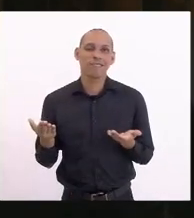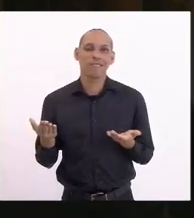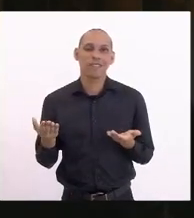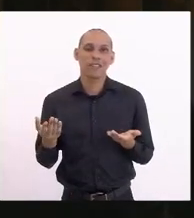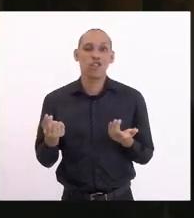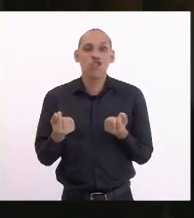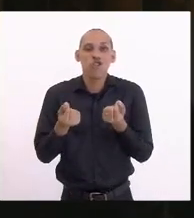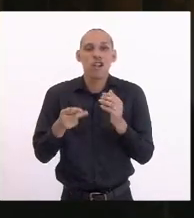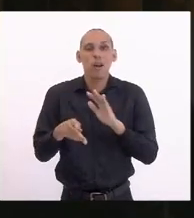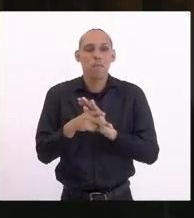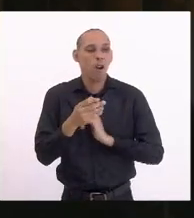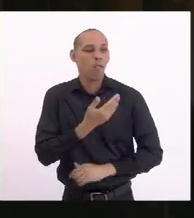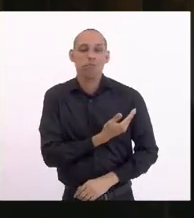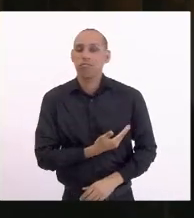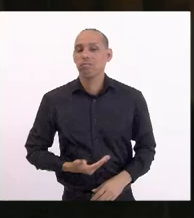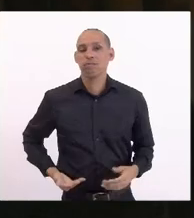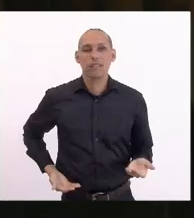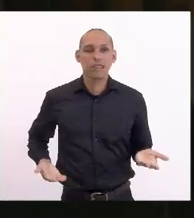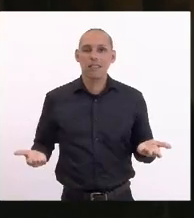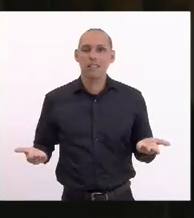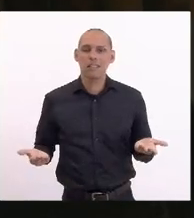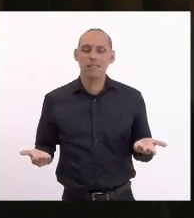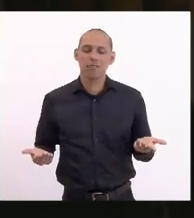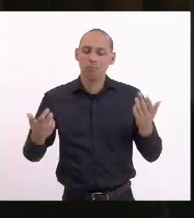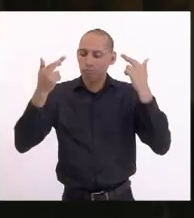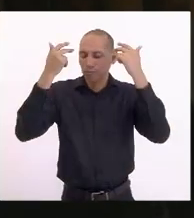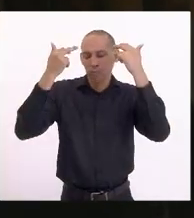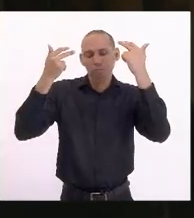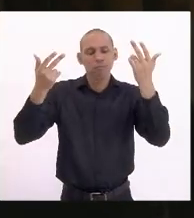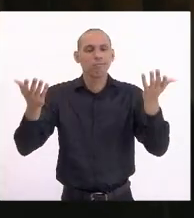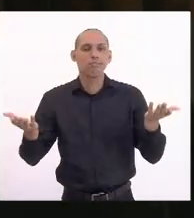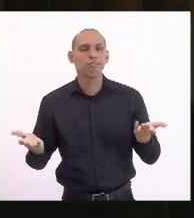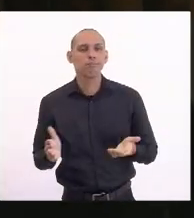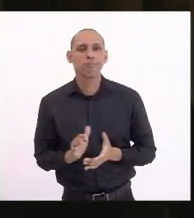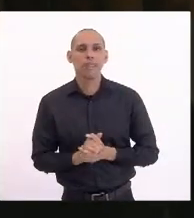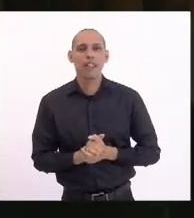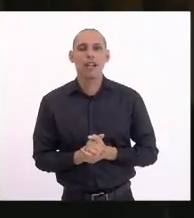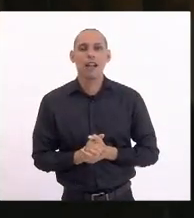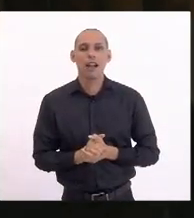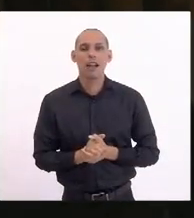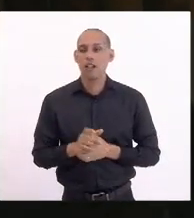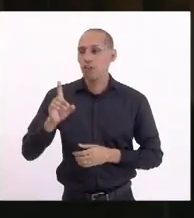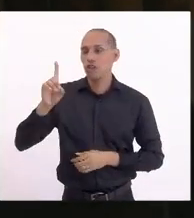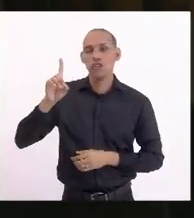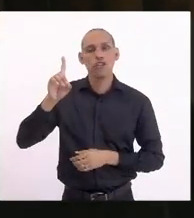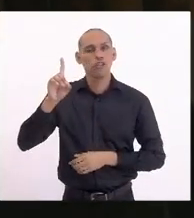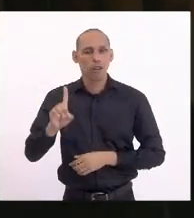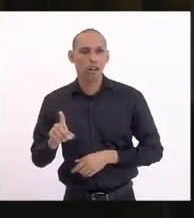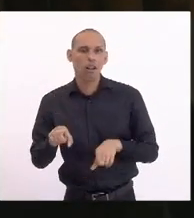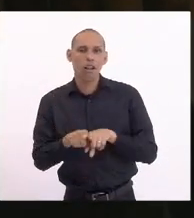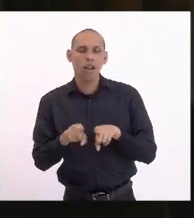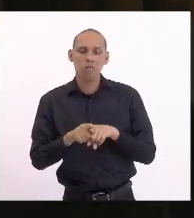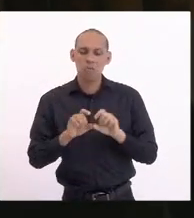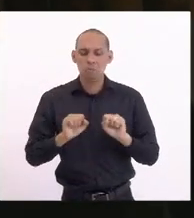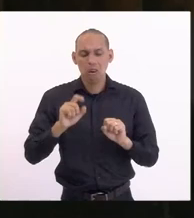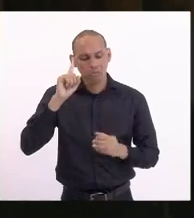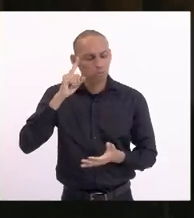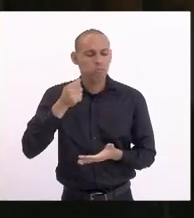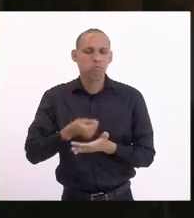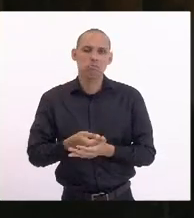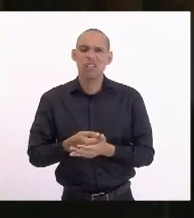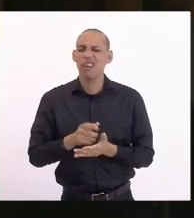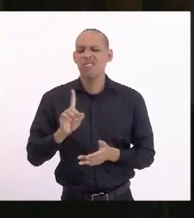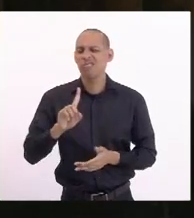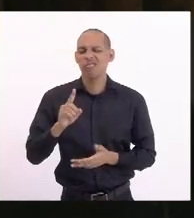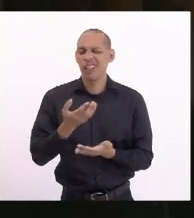públicos, uma tranquilidade para ele muito grande, os seus diretores também podem decidir simplesmente não